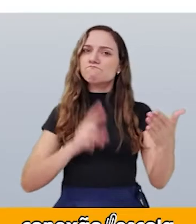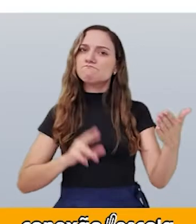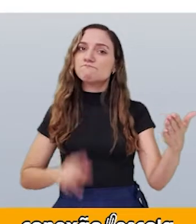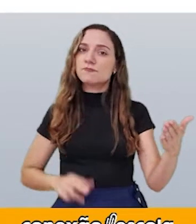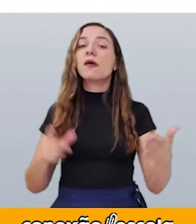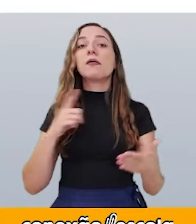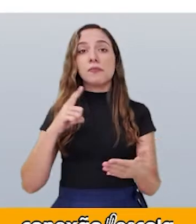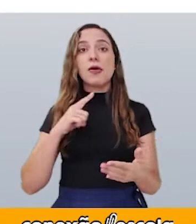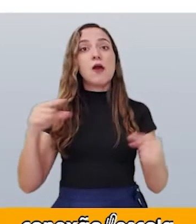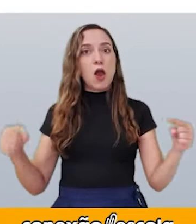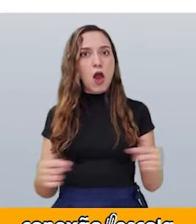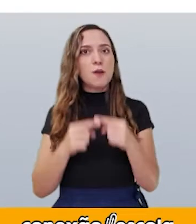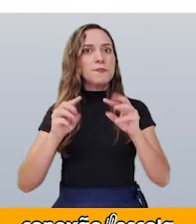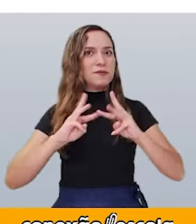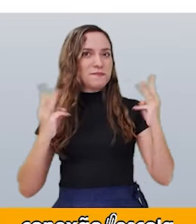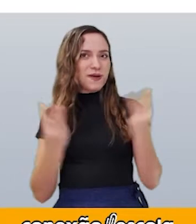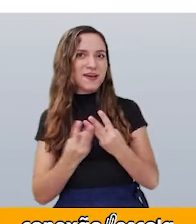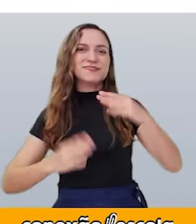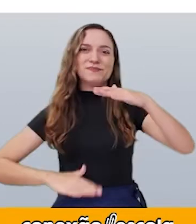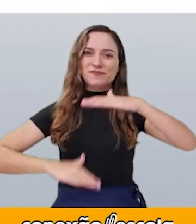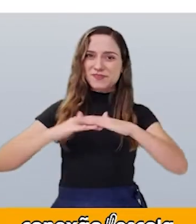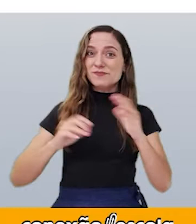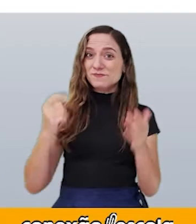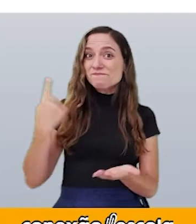essas medidas. Combinado?